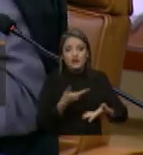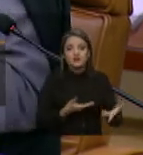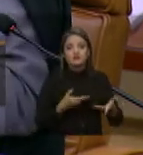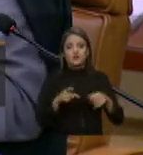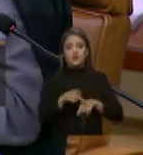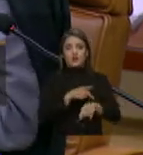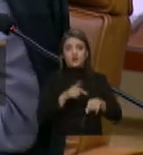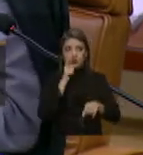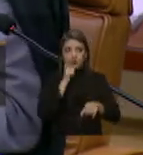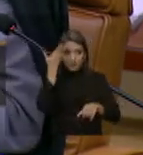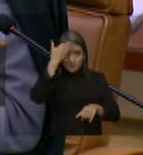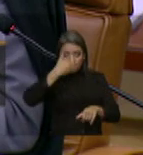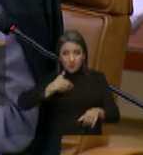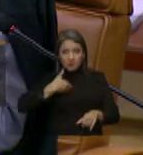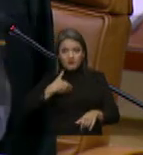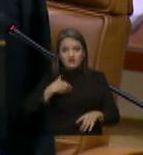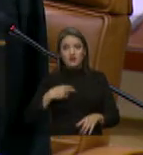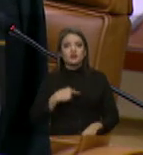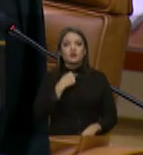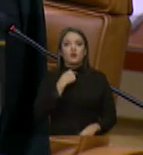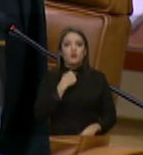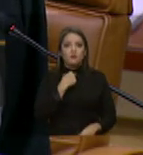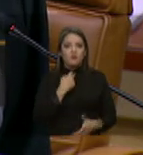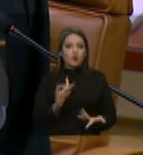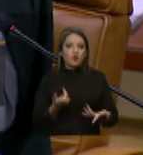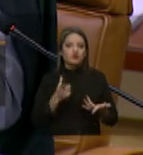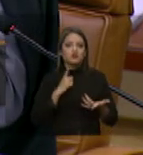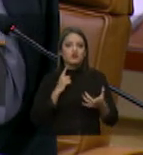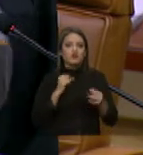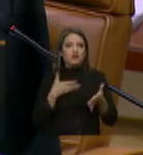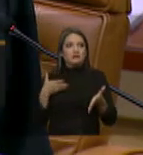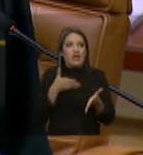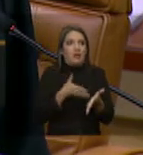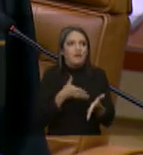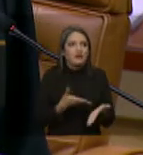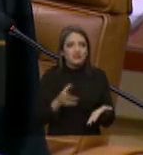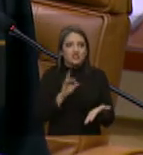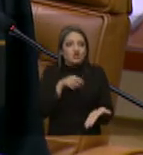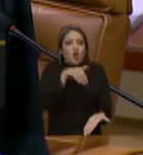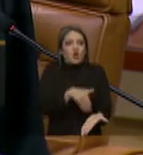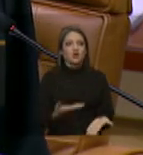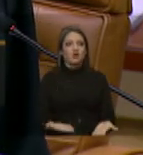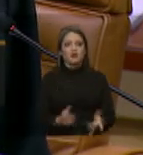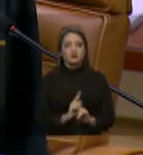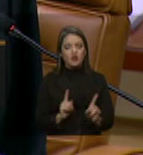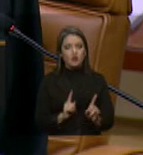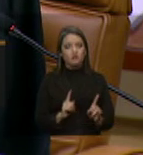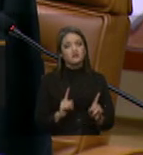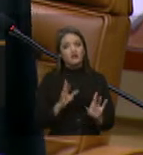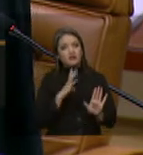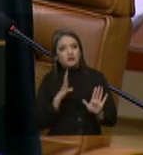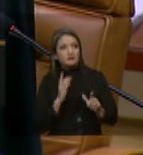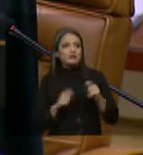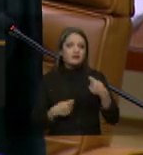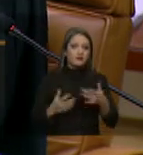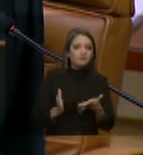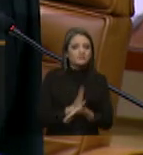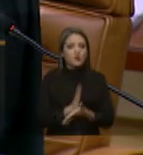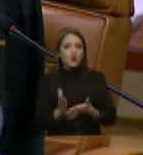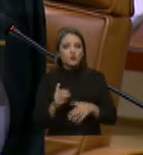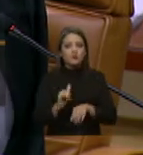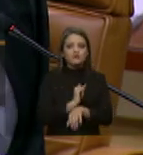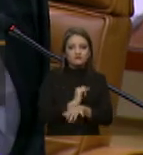de provas não se pode atuar com números cláusulas não se pode ser só isso é possível e isso e o que